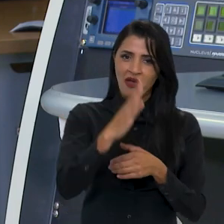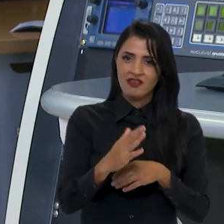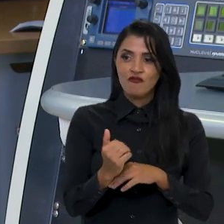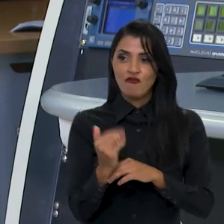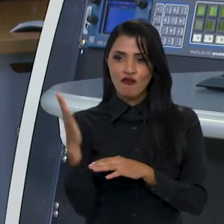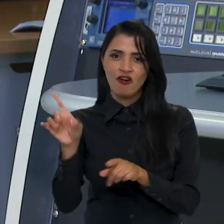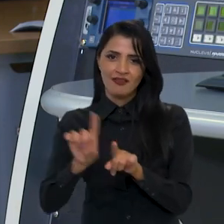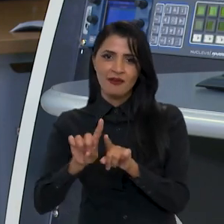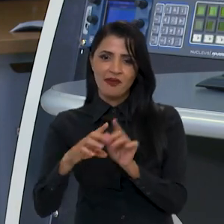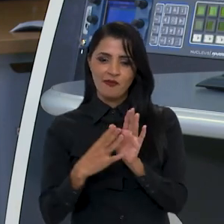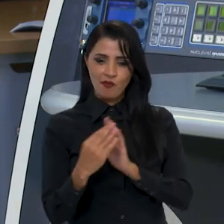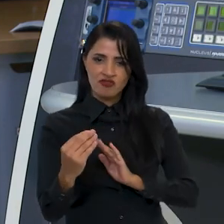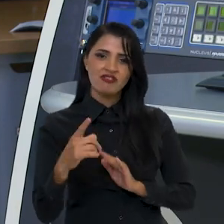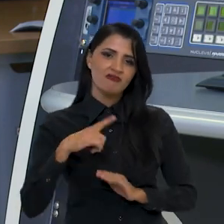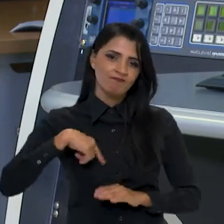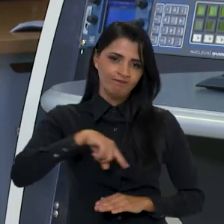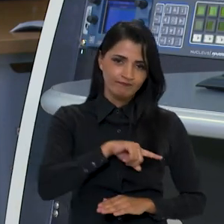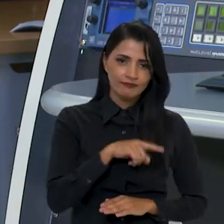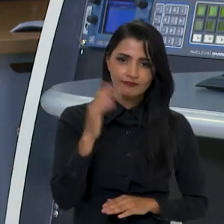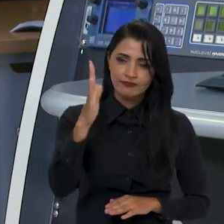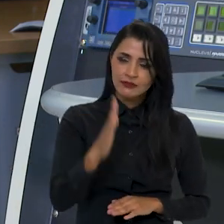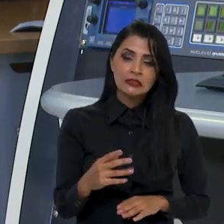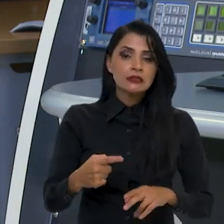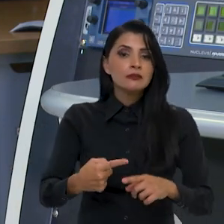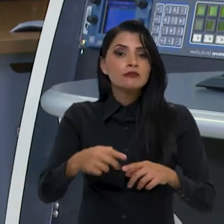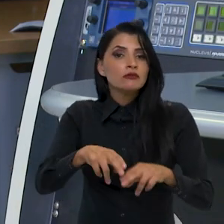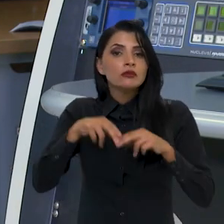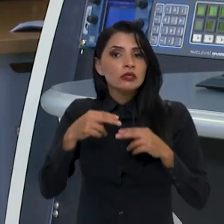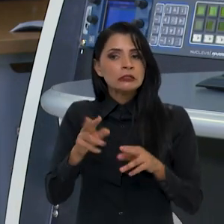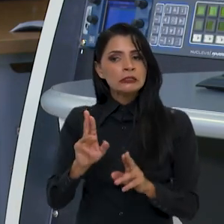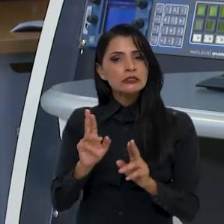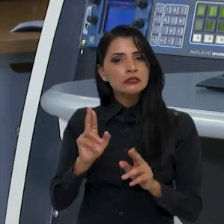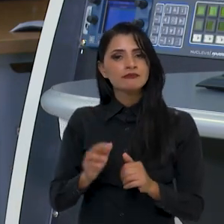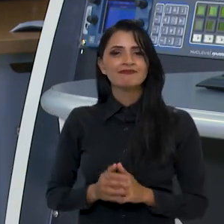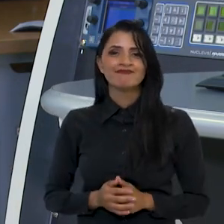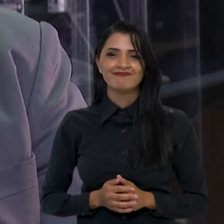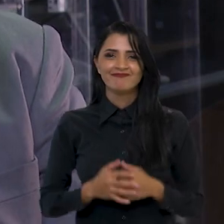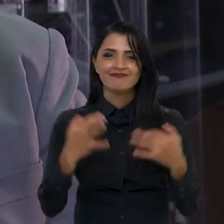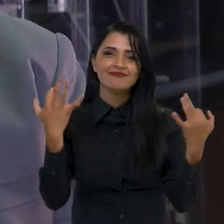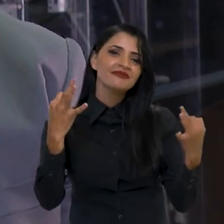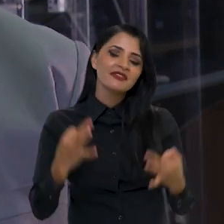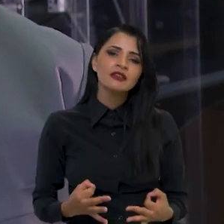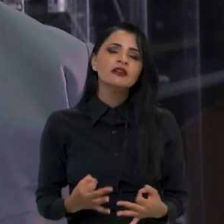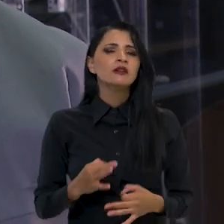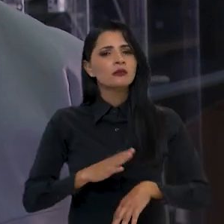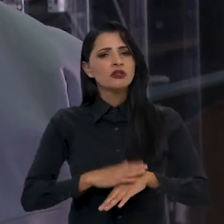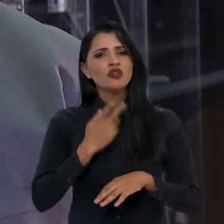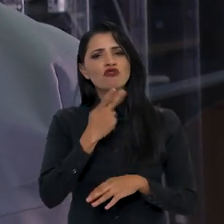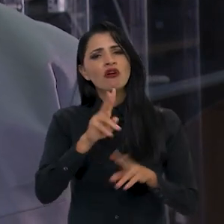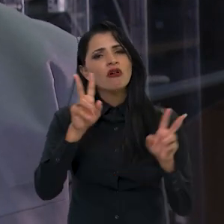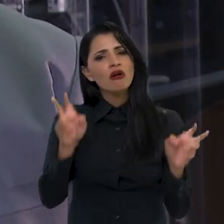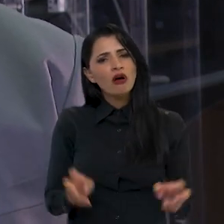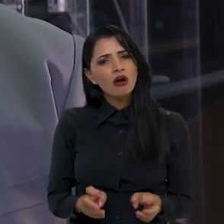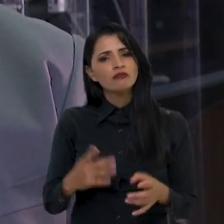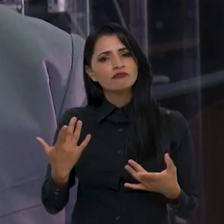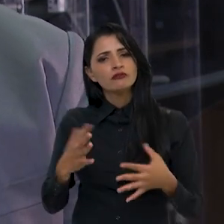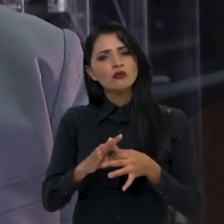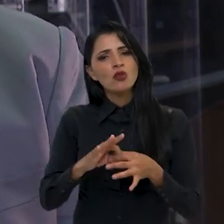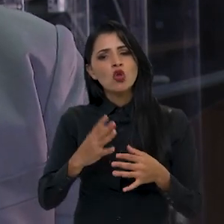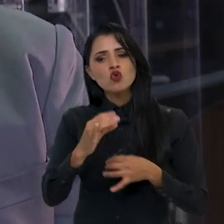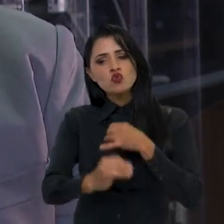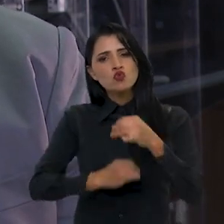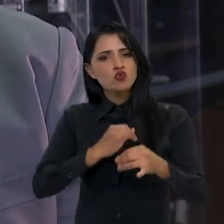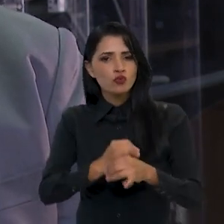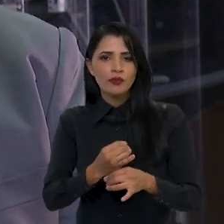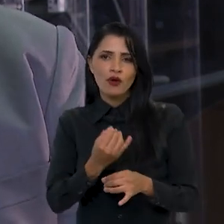dentro do país e para fora, né, em função dessa expectativa, né? Perfeito. Bom, quando a gente fala de